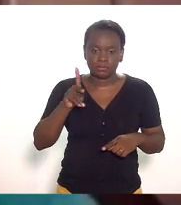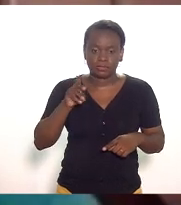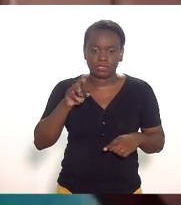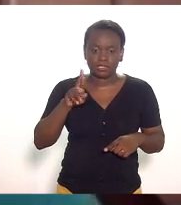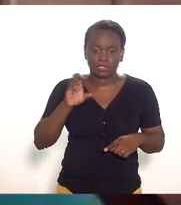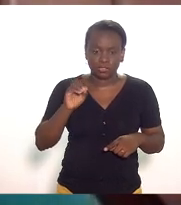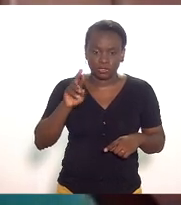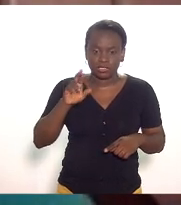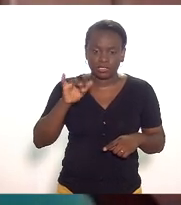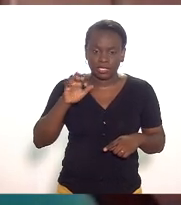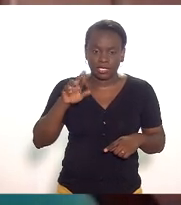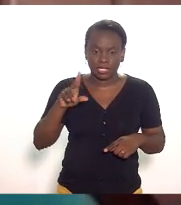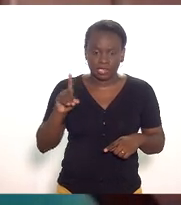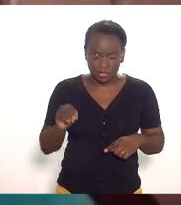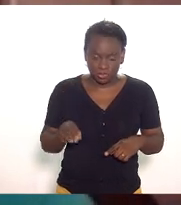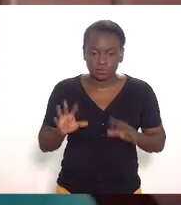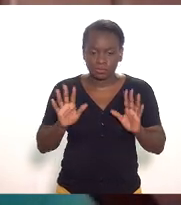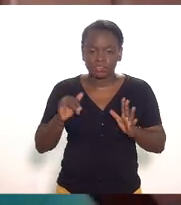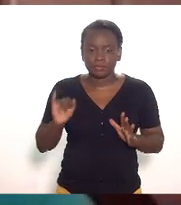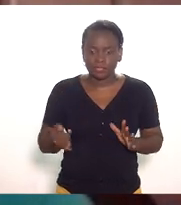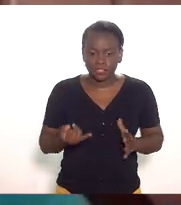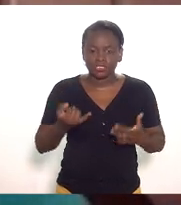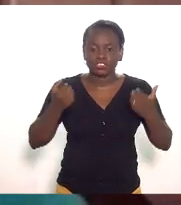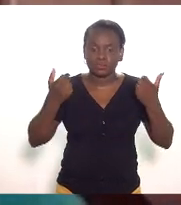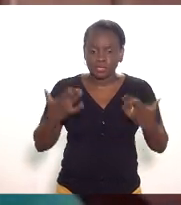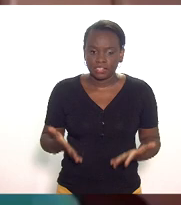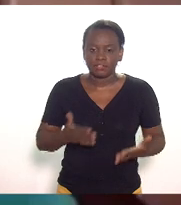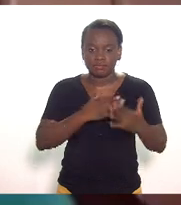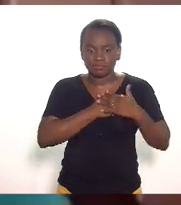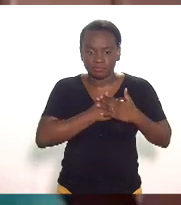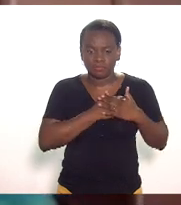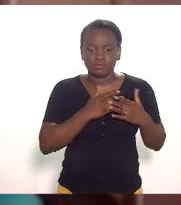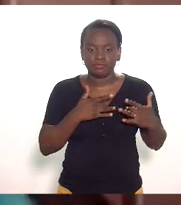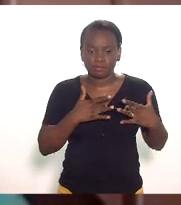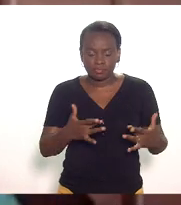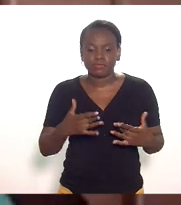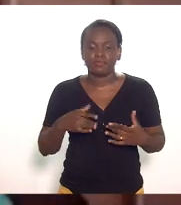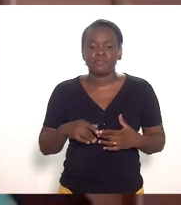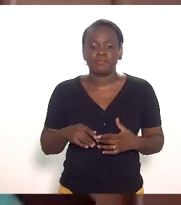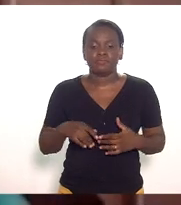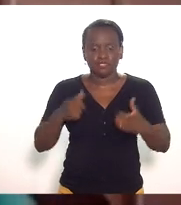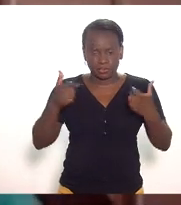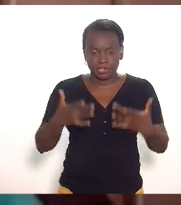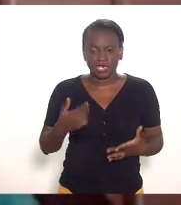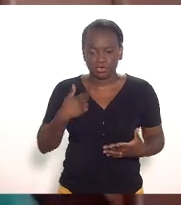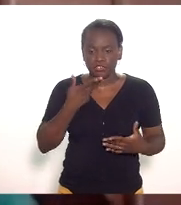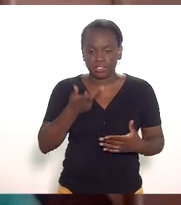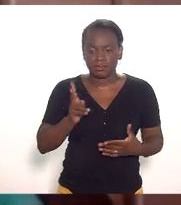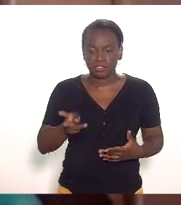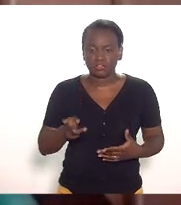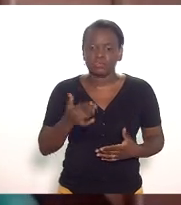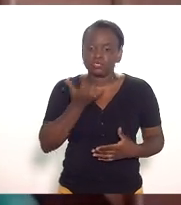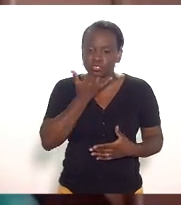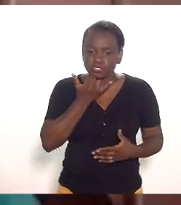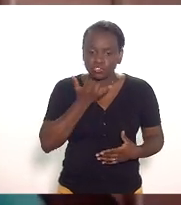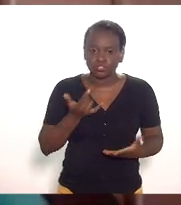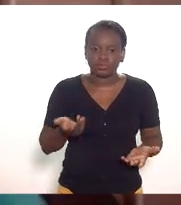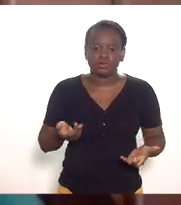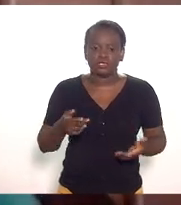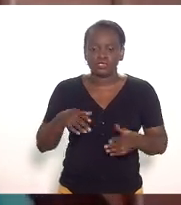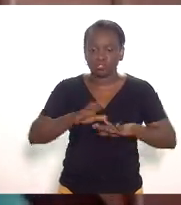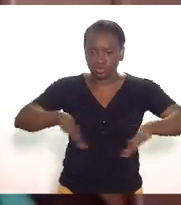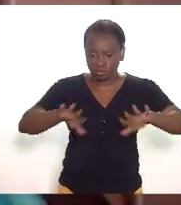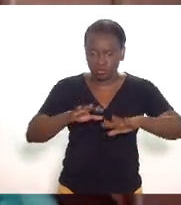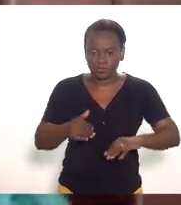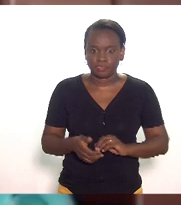Ricardo. Mas quero aproveitar para prestar minha solidariedade e reforçar o que eu falei. Obrigada, presidente. Desculpa aí aos colegas e